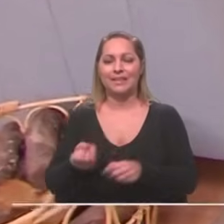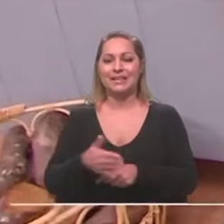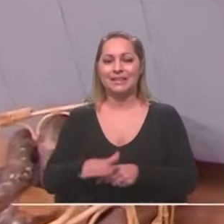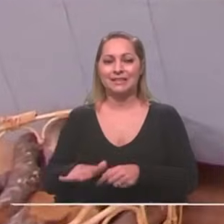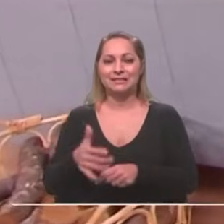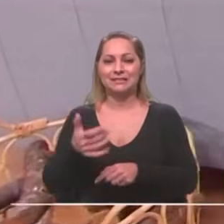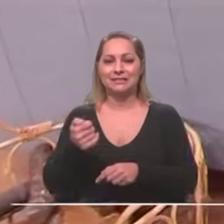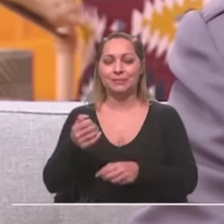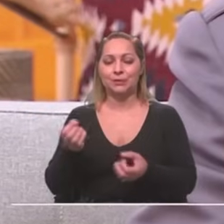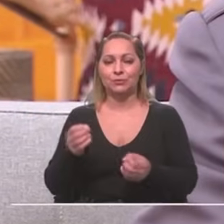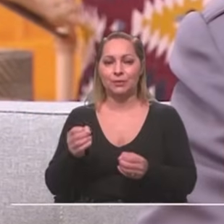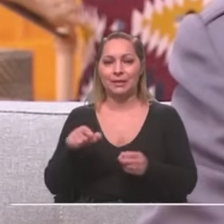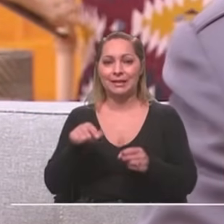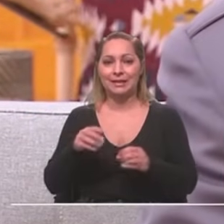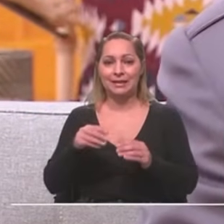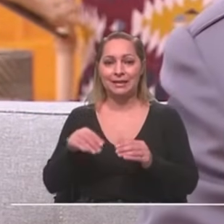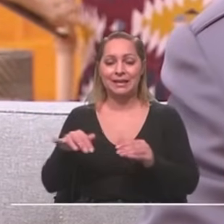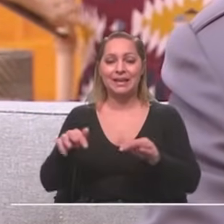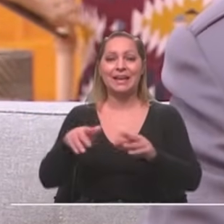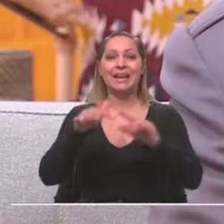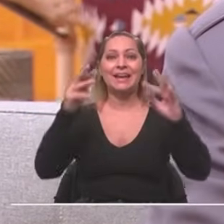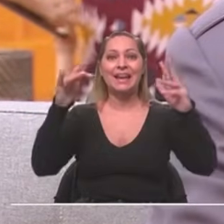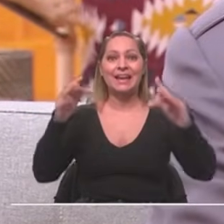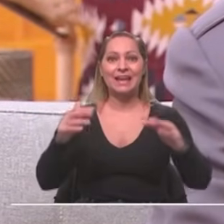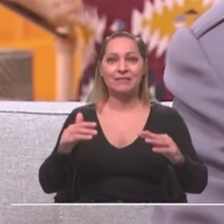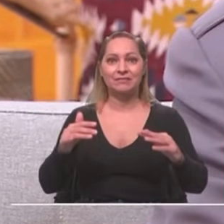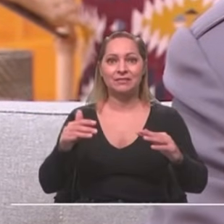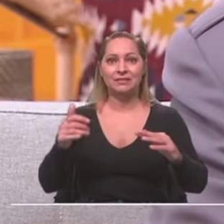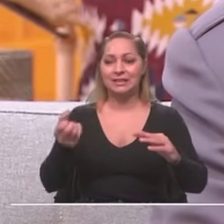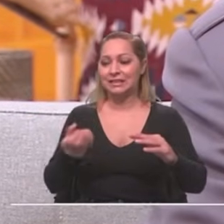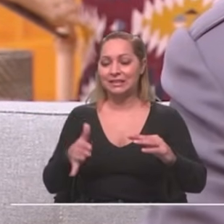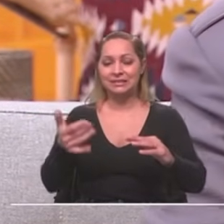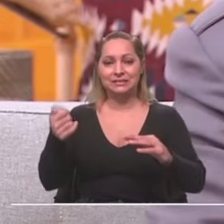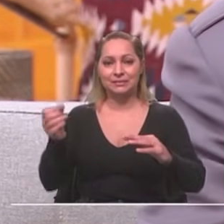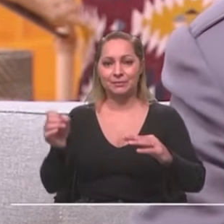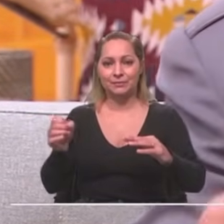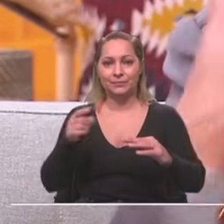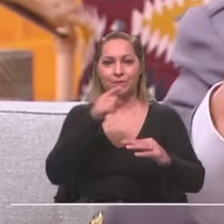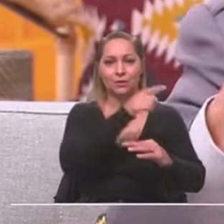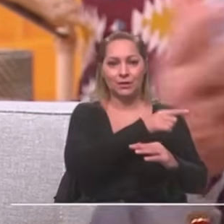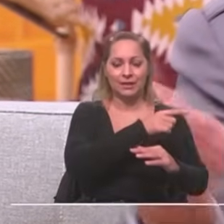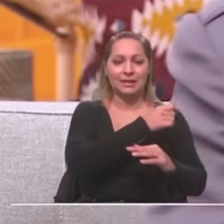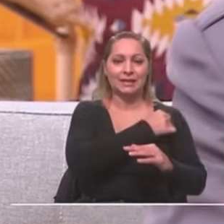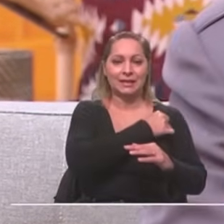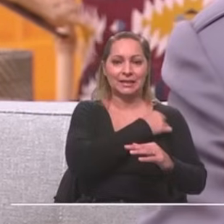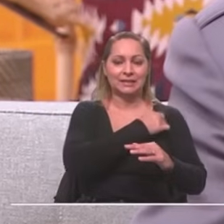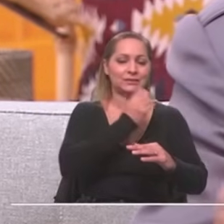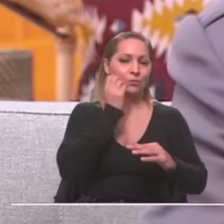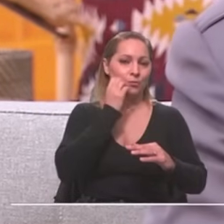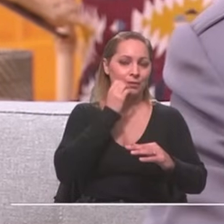descalças, em plena neve. E ao lado estavam casas com plásticos, tinham sido bombardeadas